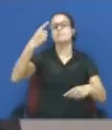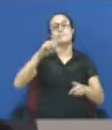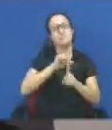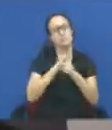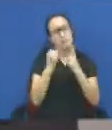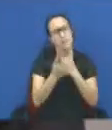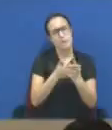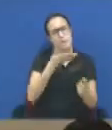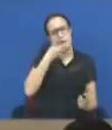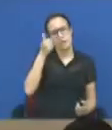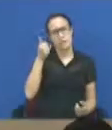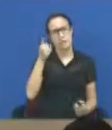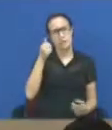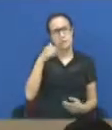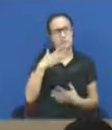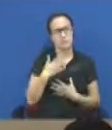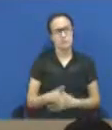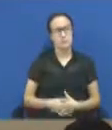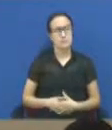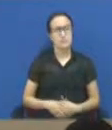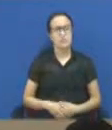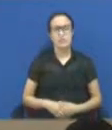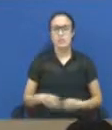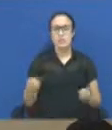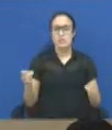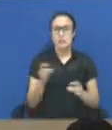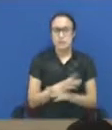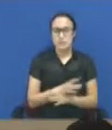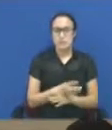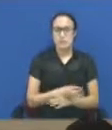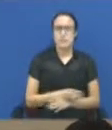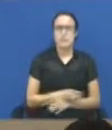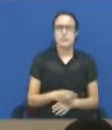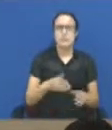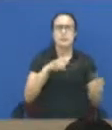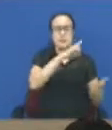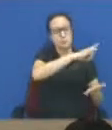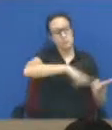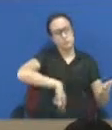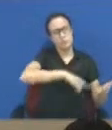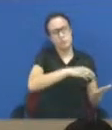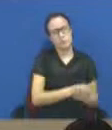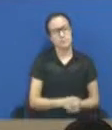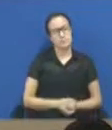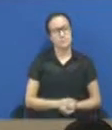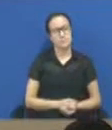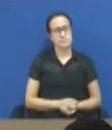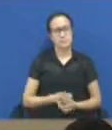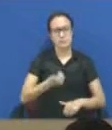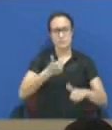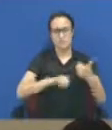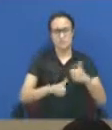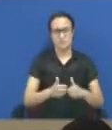vivemos. Encerradas as justificativas, partamos para a apreciação das moções.